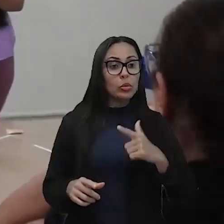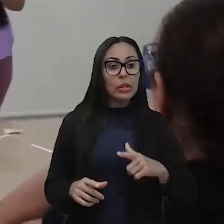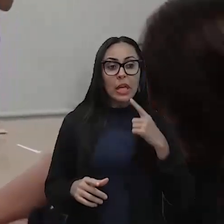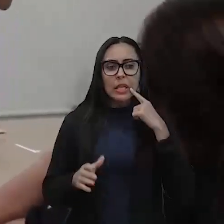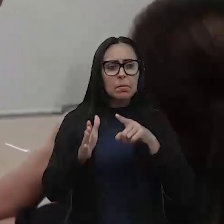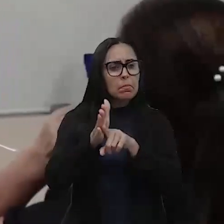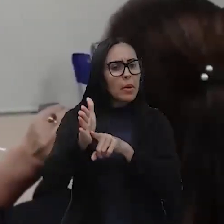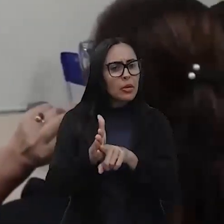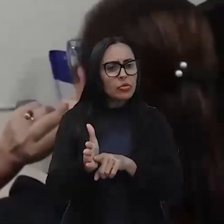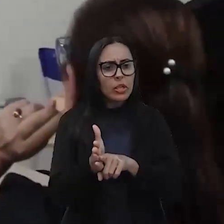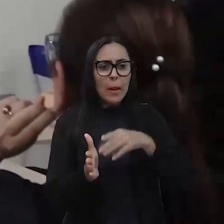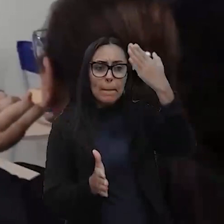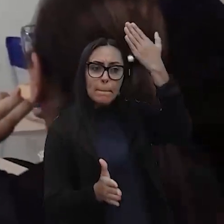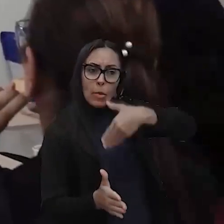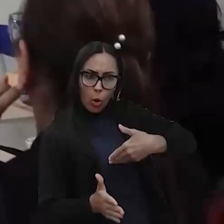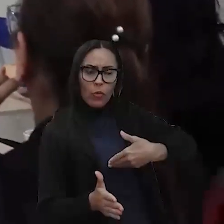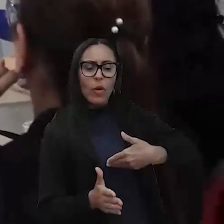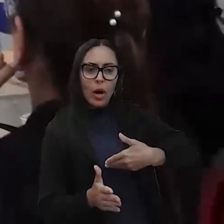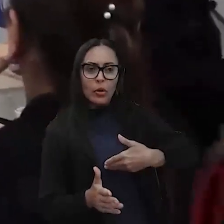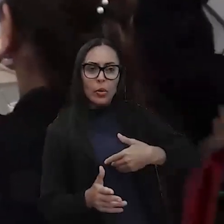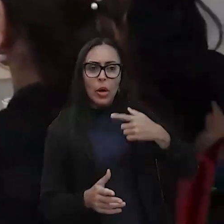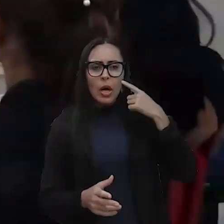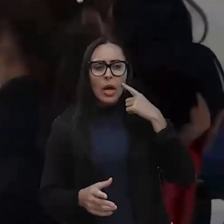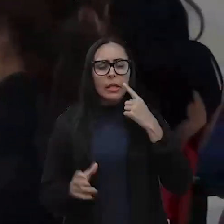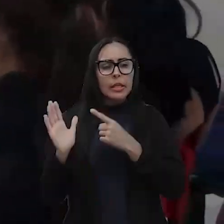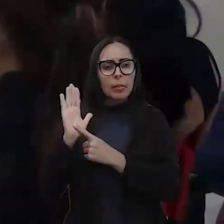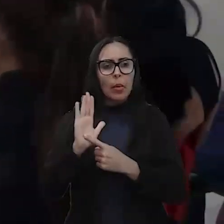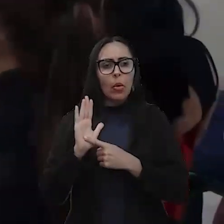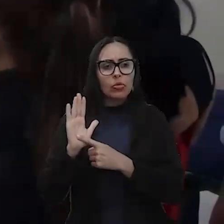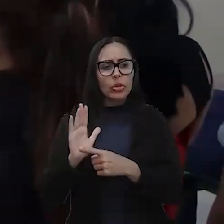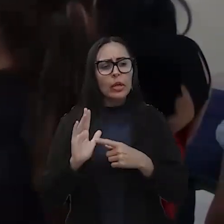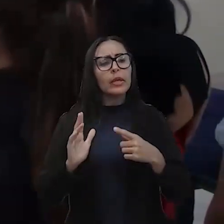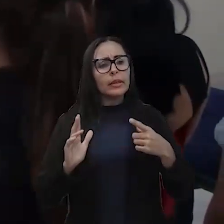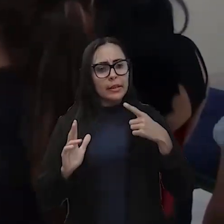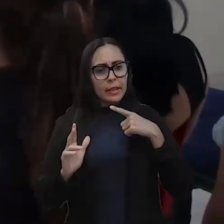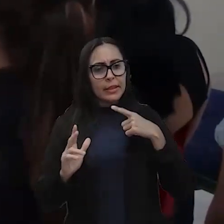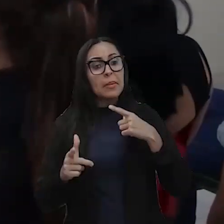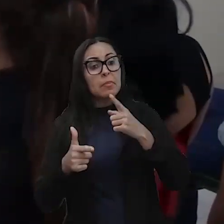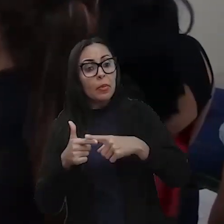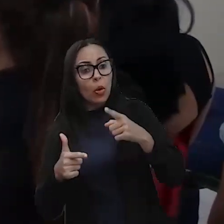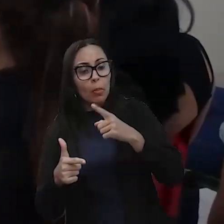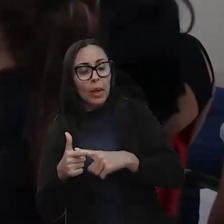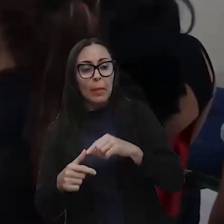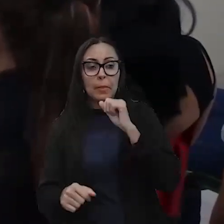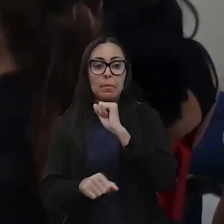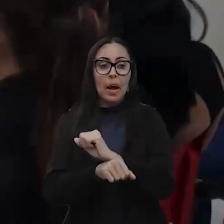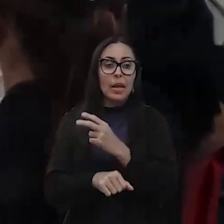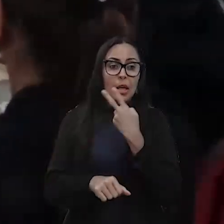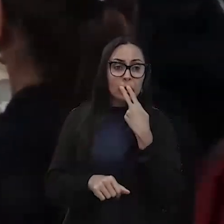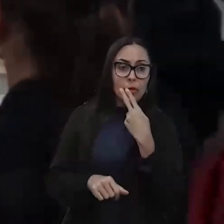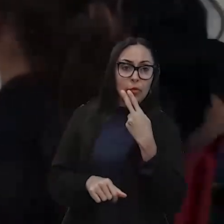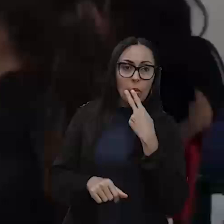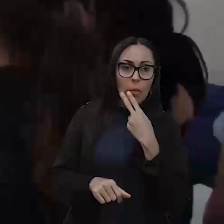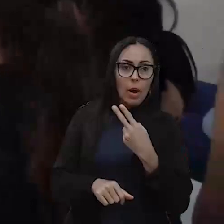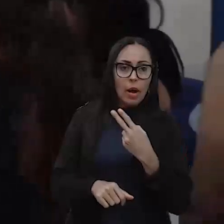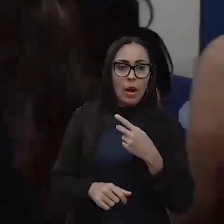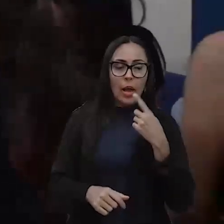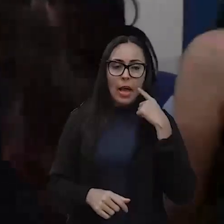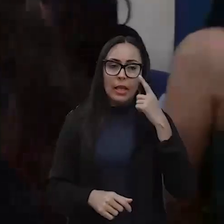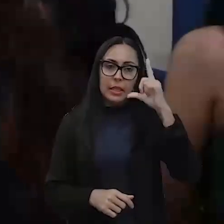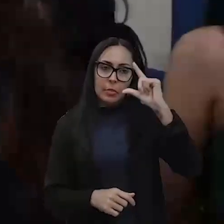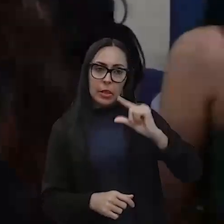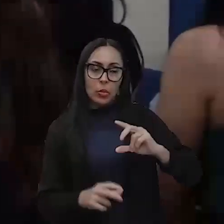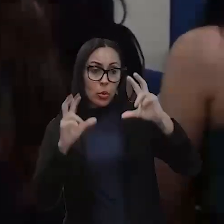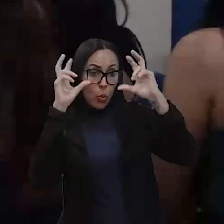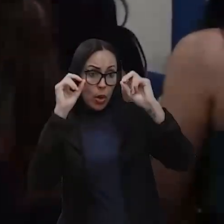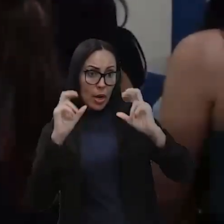ainda que nos mostrem que tem relação, se a pessoa parar de fumar, ela vai reduzir o risco de câncer de